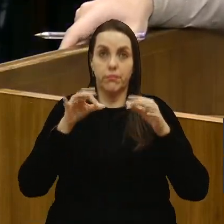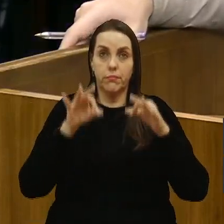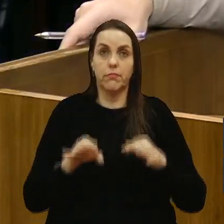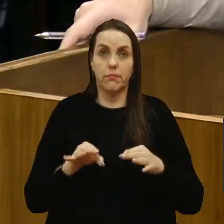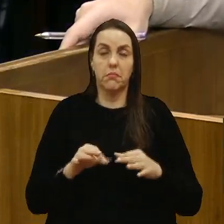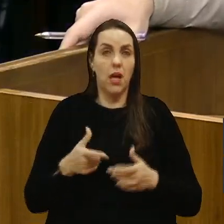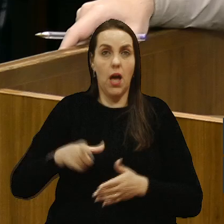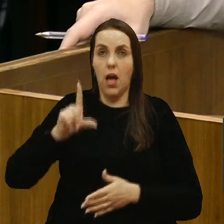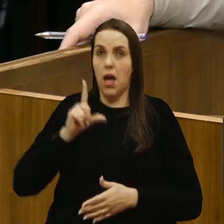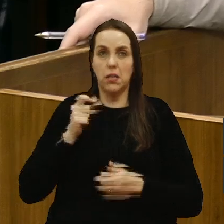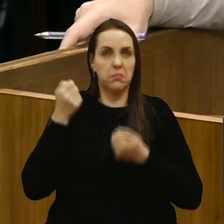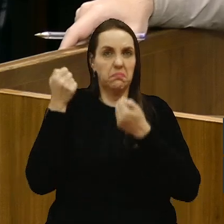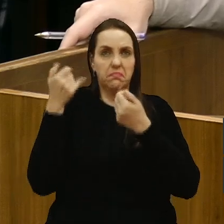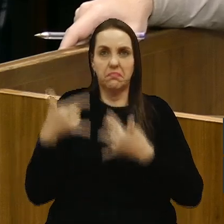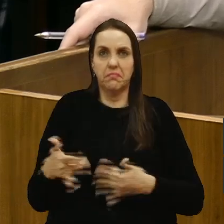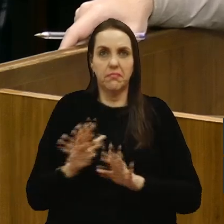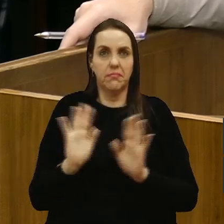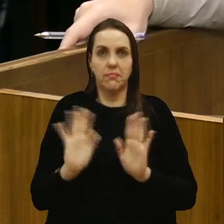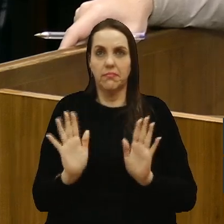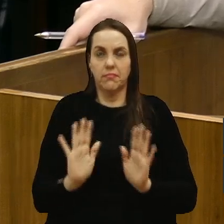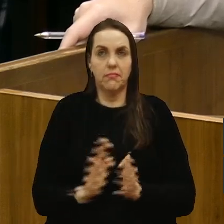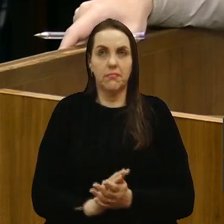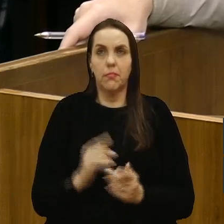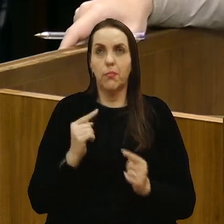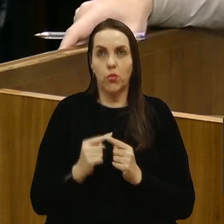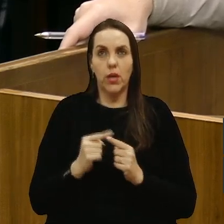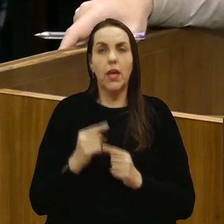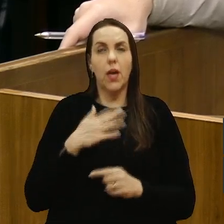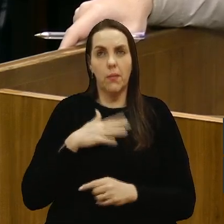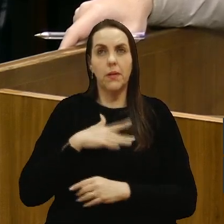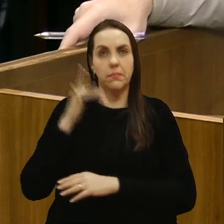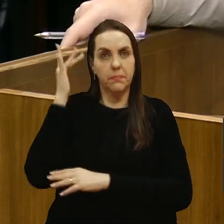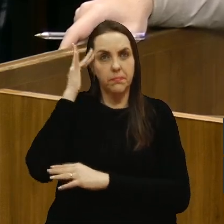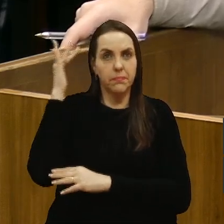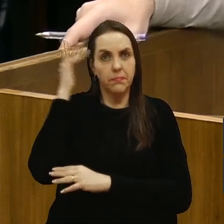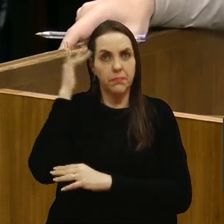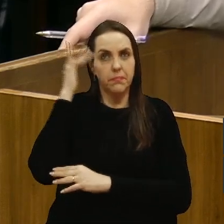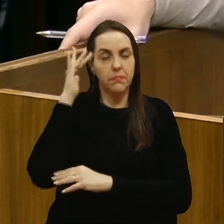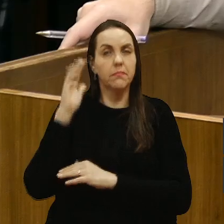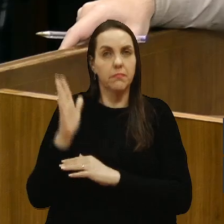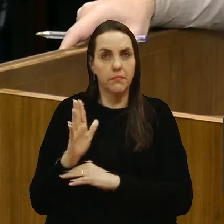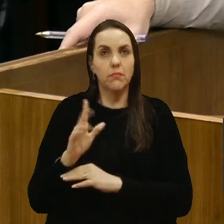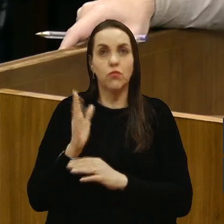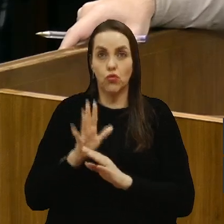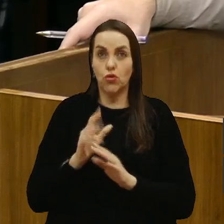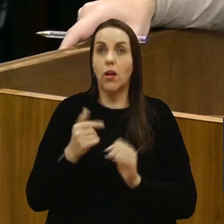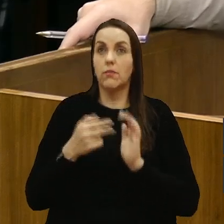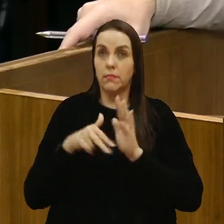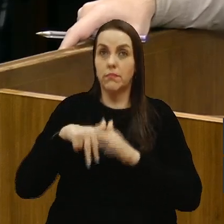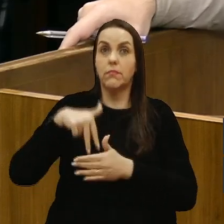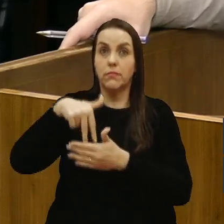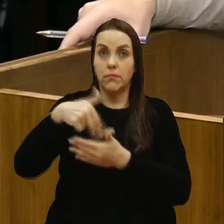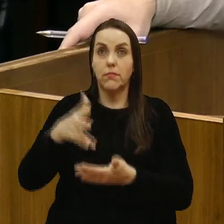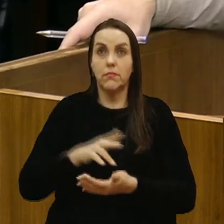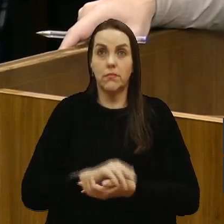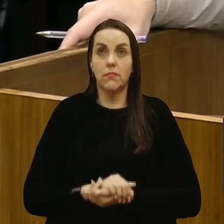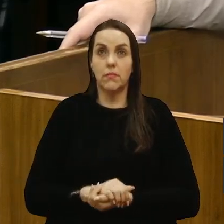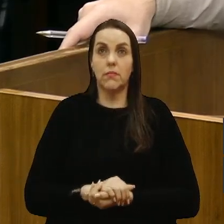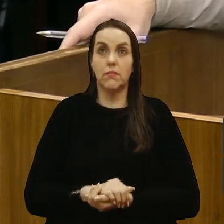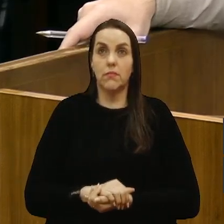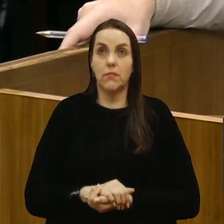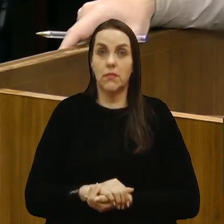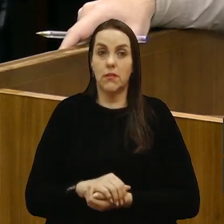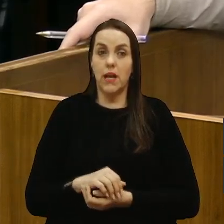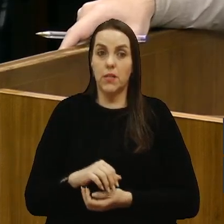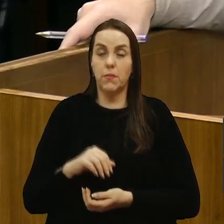me manifestar, porque eu aqui tenho sido mais maduro, a política nos ensina isso. Já me manifestei muito mais rápido em outras situações